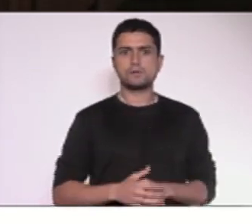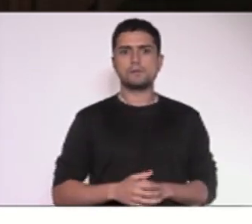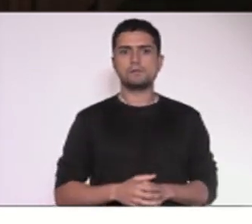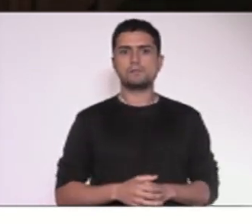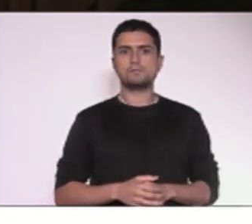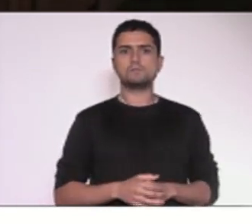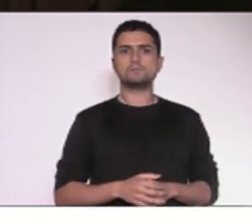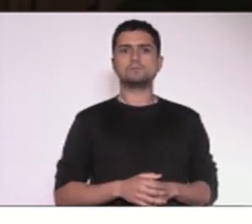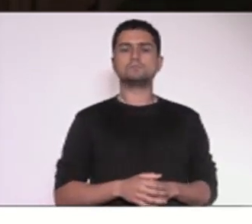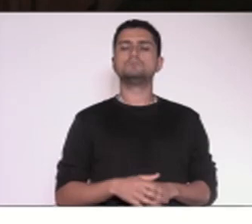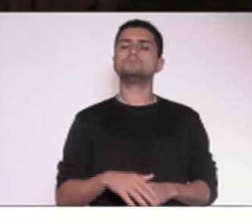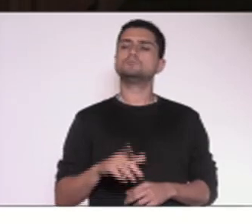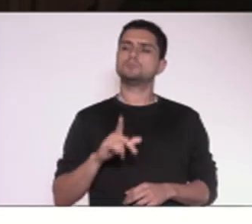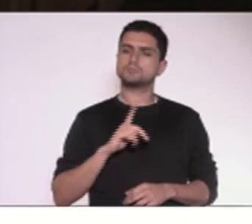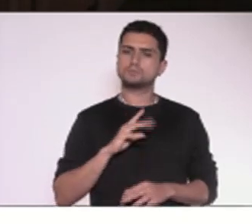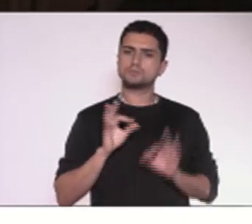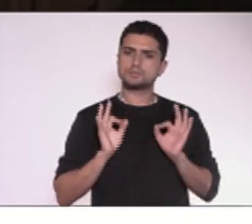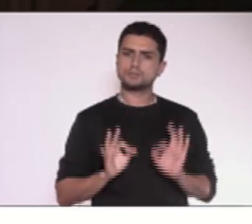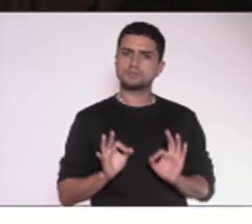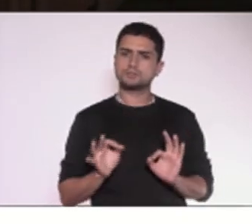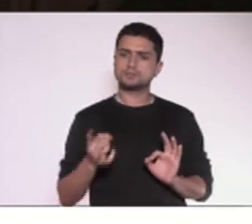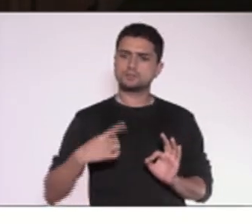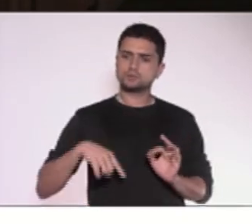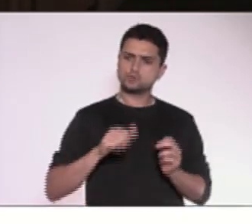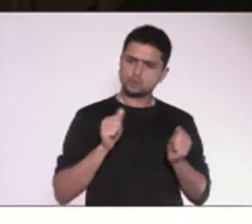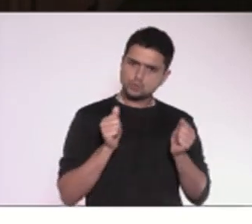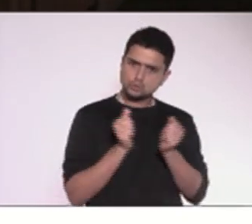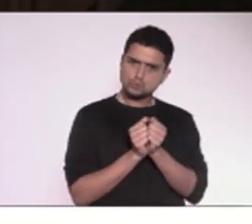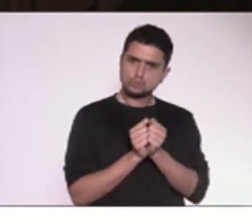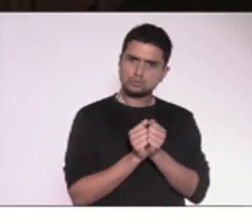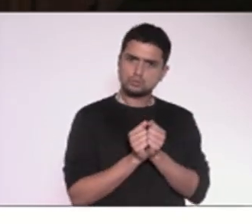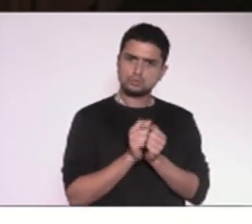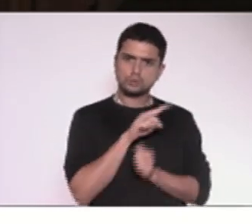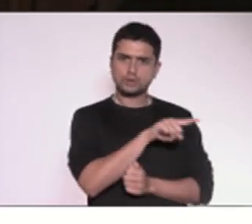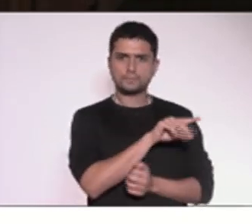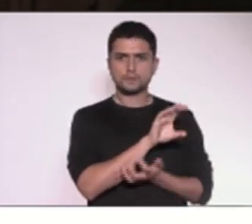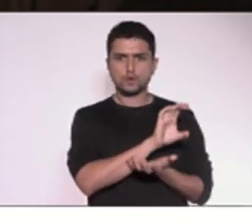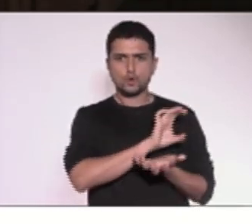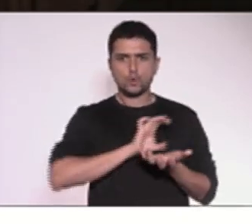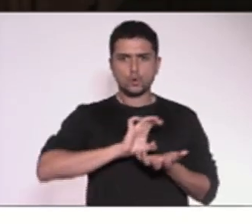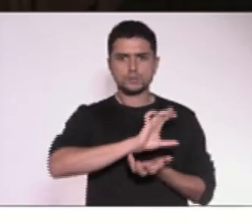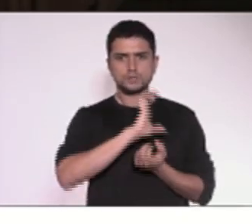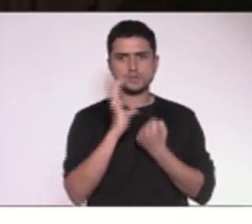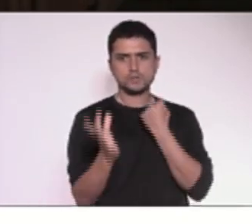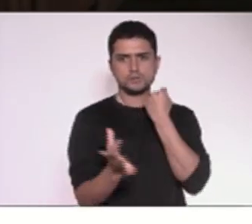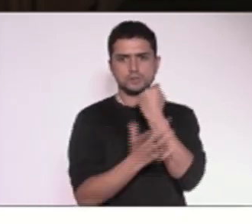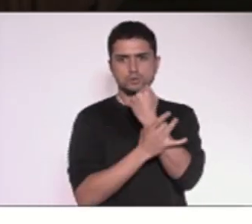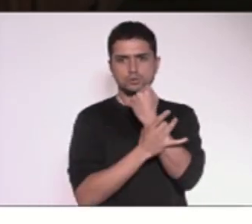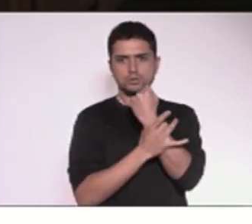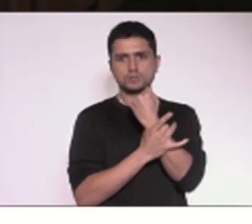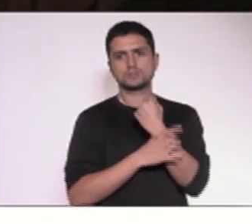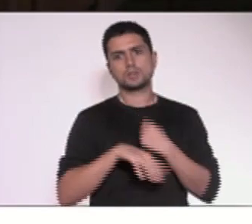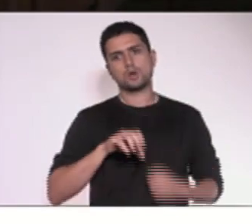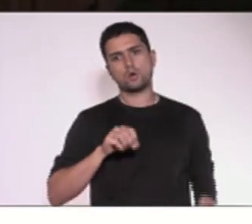em acompanhar-nos nesta missão junto ao Conselho de Segurança da ONU.